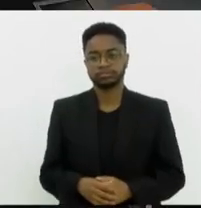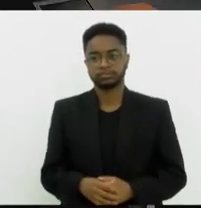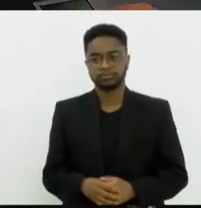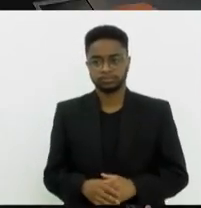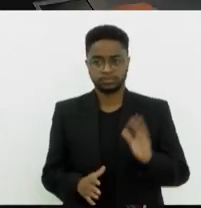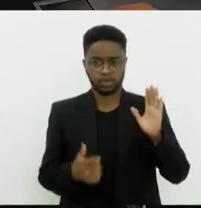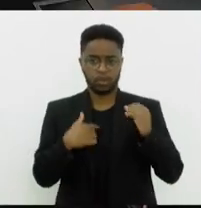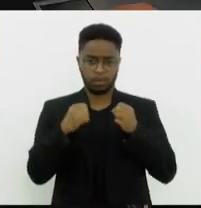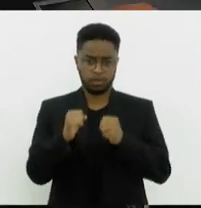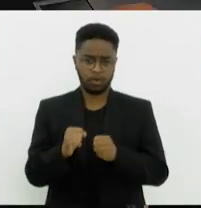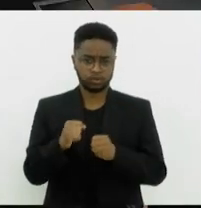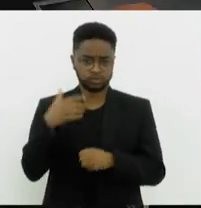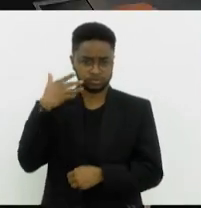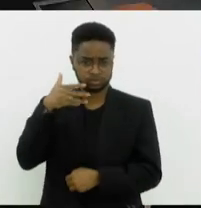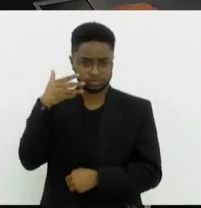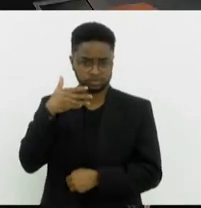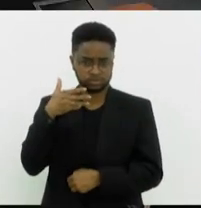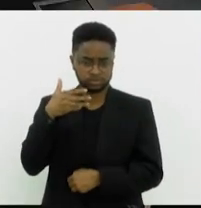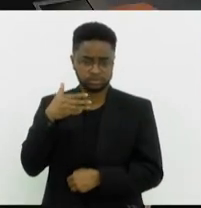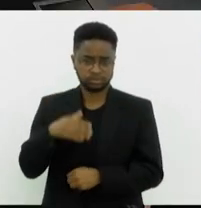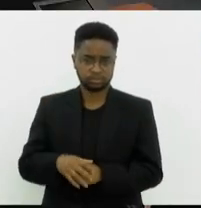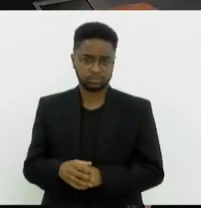uma parte, queria que Vossa Excelência...